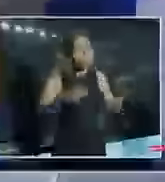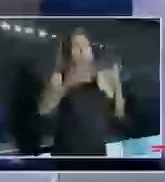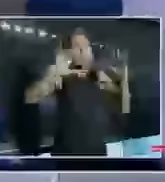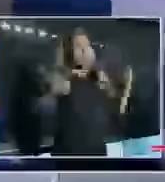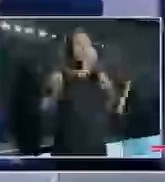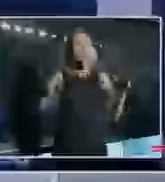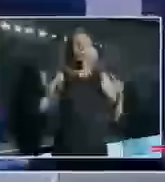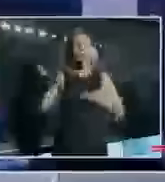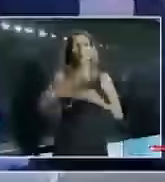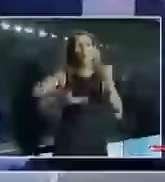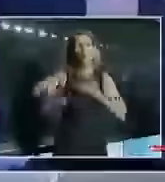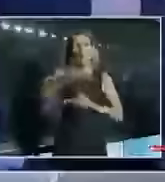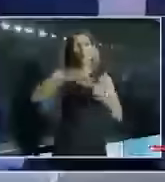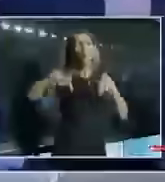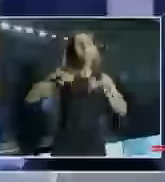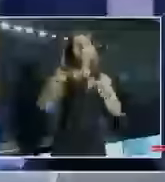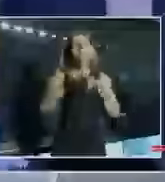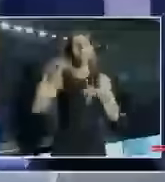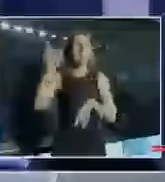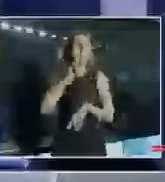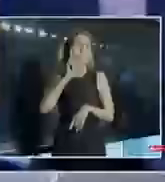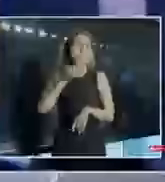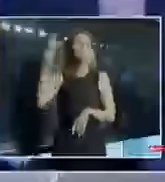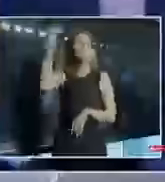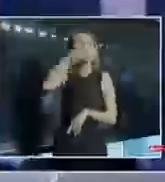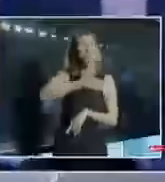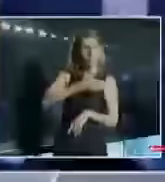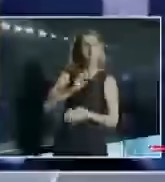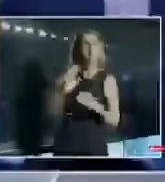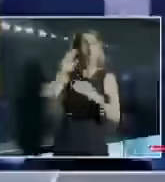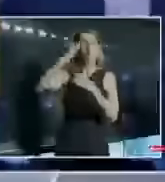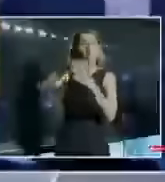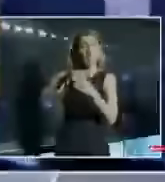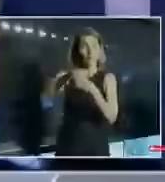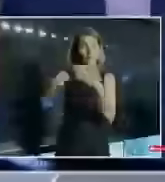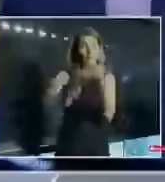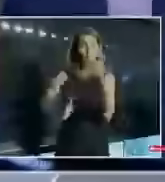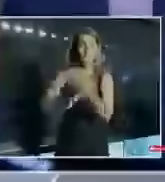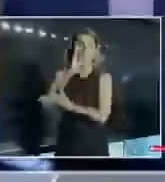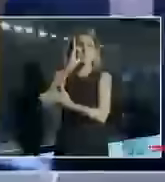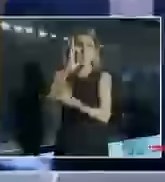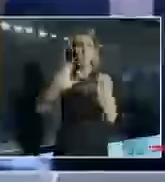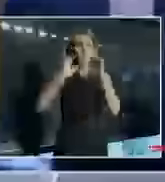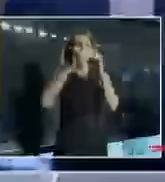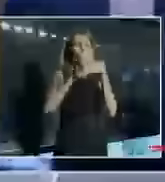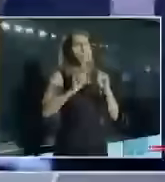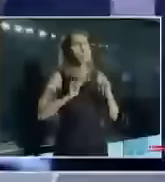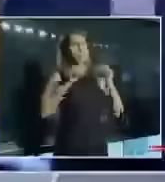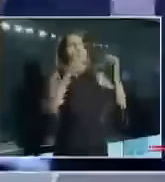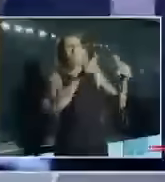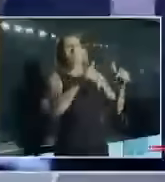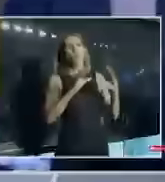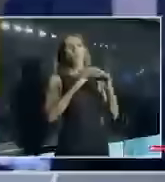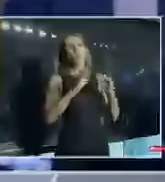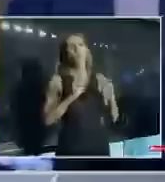candidatura Aí depois ele pede no mesmo pedido ele reforça o pedido de diplomação e depois a cassação do mandato caso